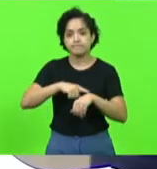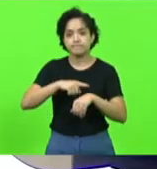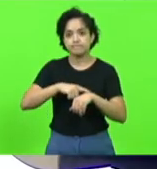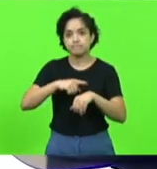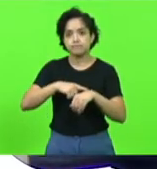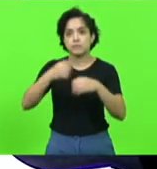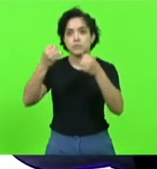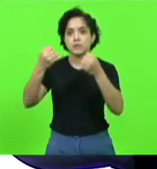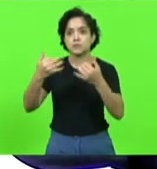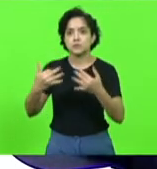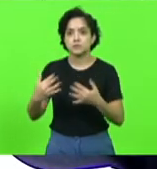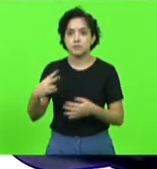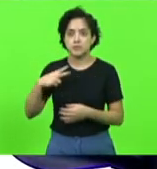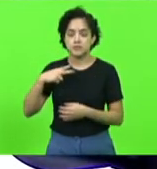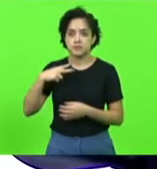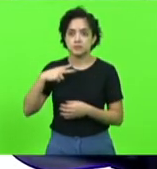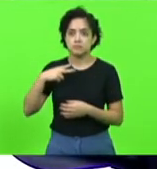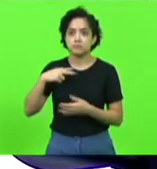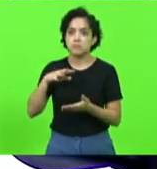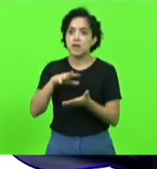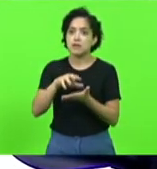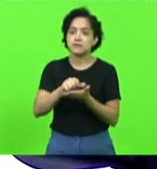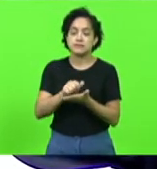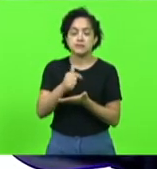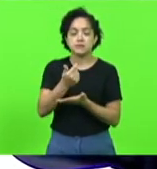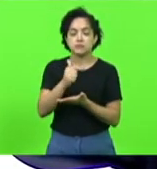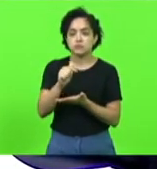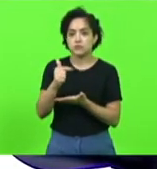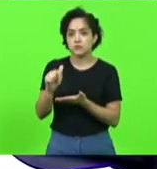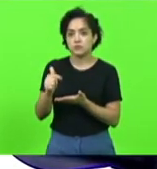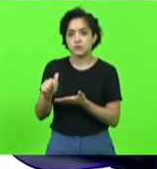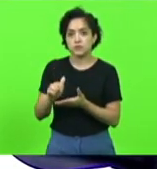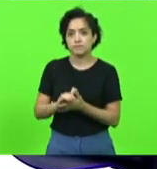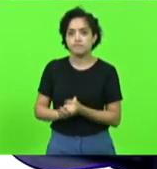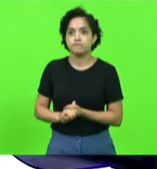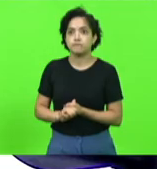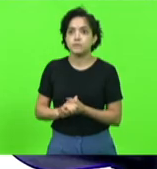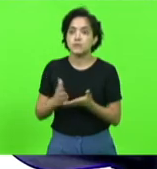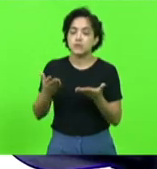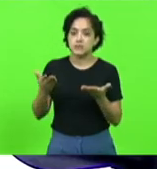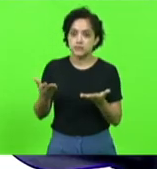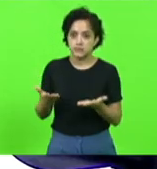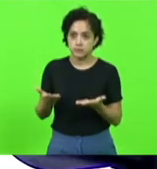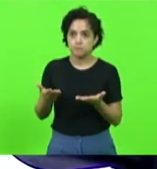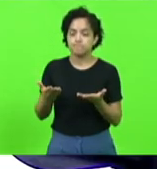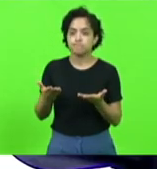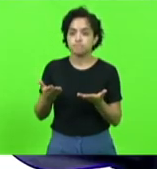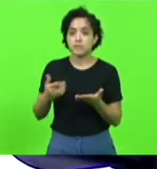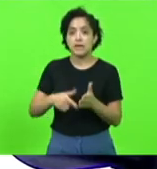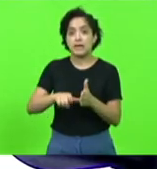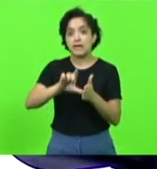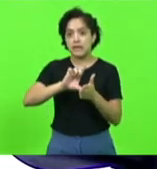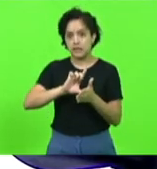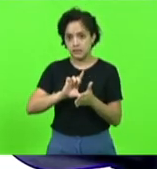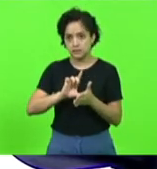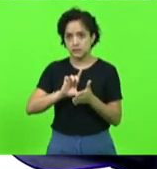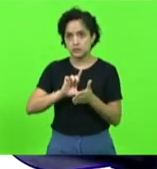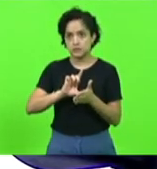explicações pessoais. Na sessão de hoje não temos nenhum orador inscrito. Portanto, esta presidência, antes,